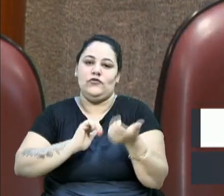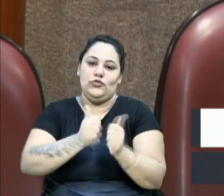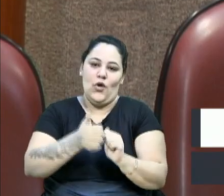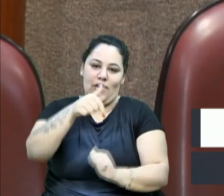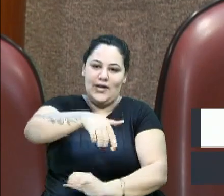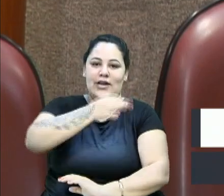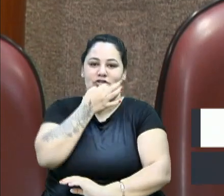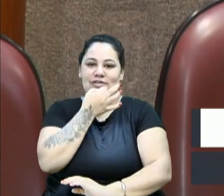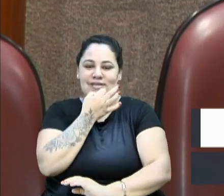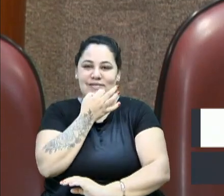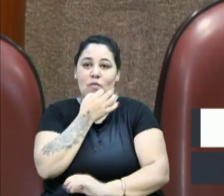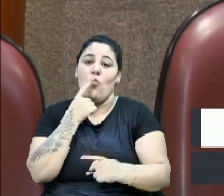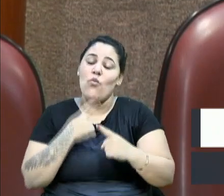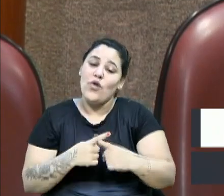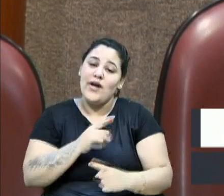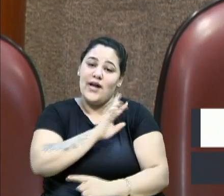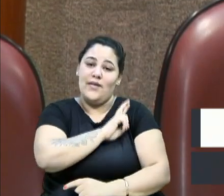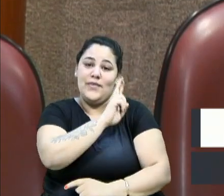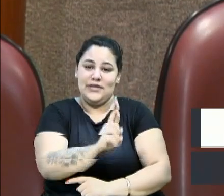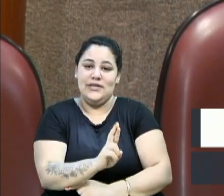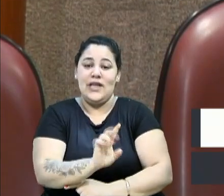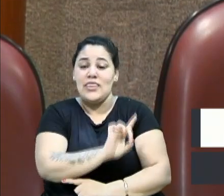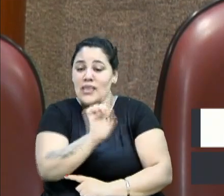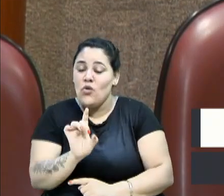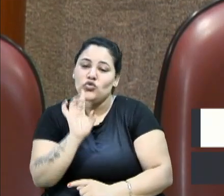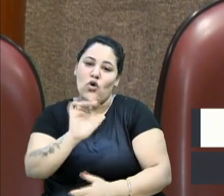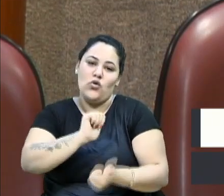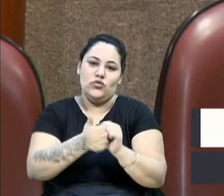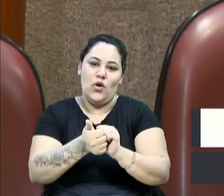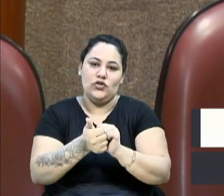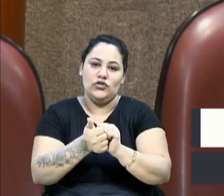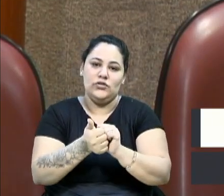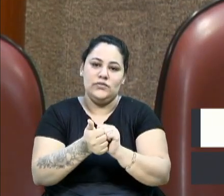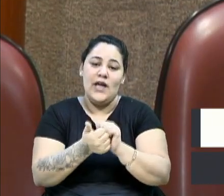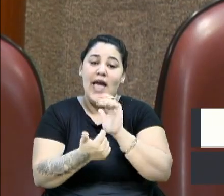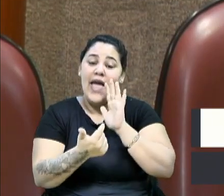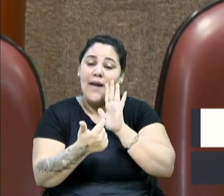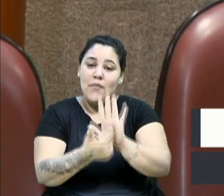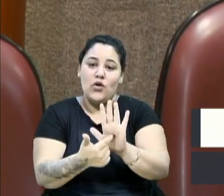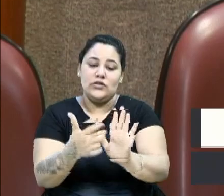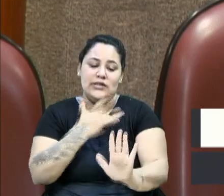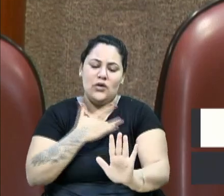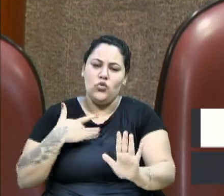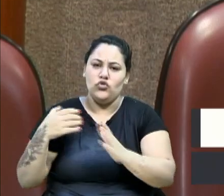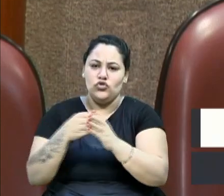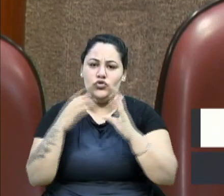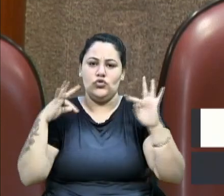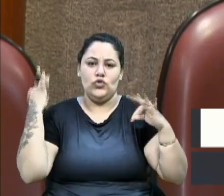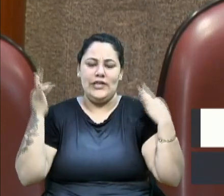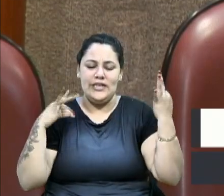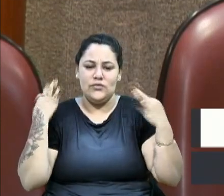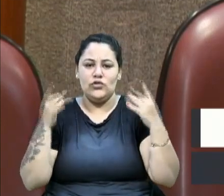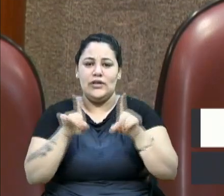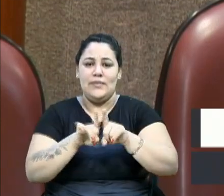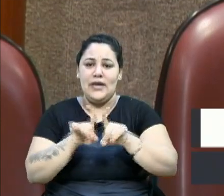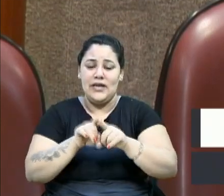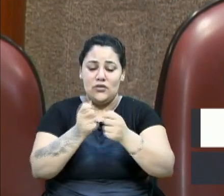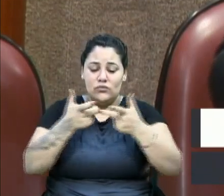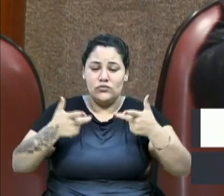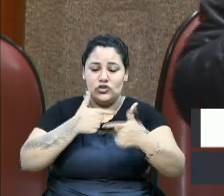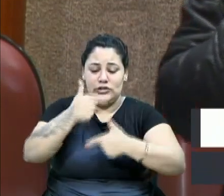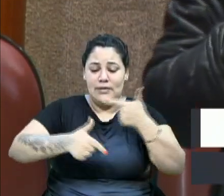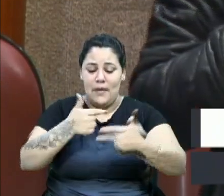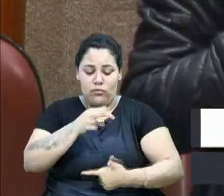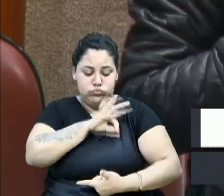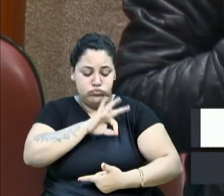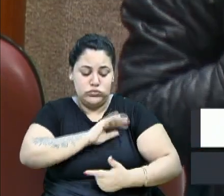porque isso representa não só Esporte representa saúde representa turismo e representa a geração de emprego renda